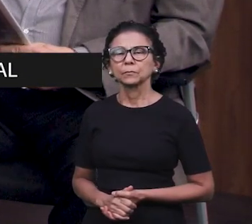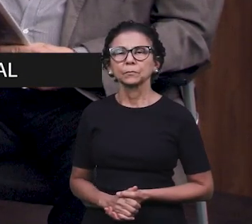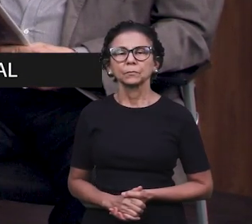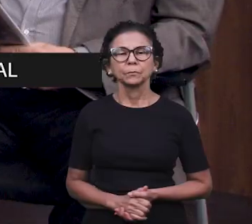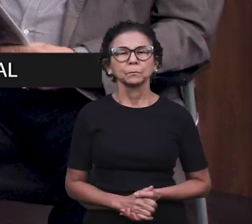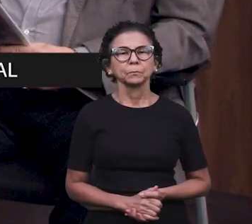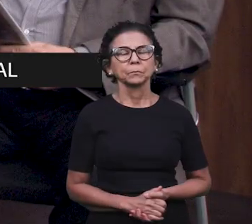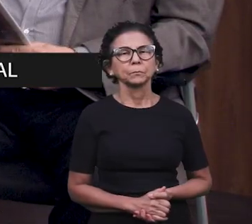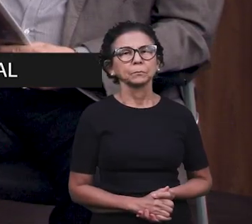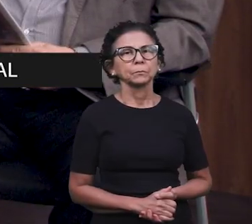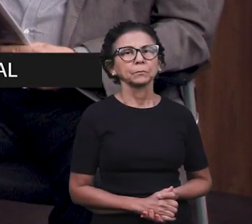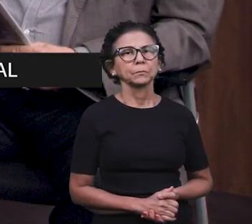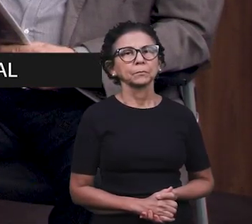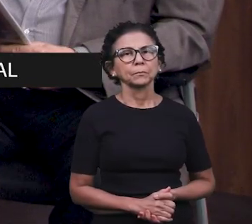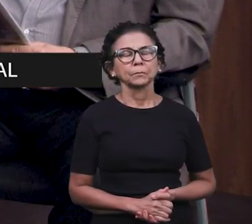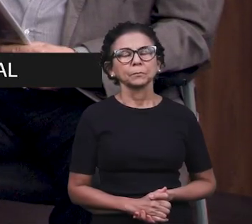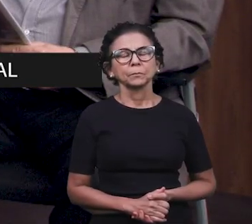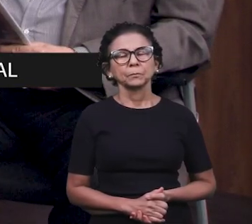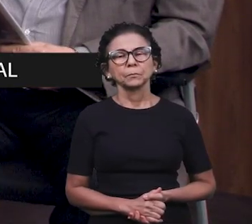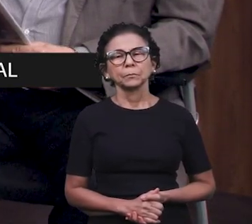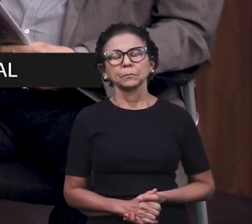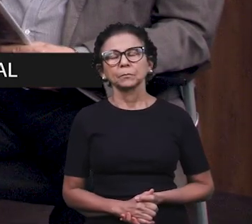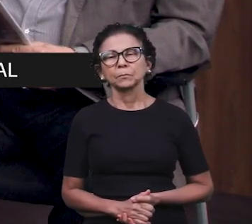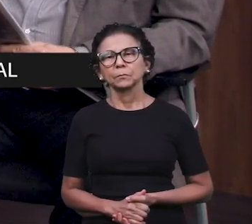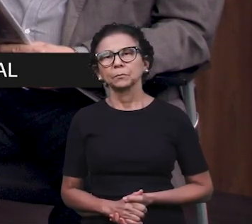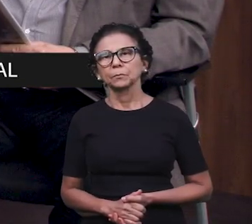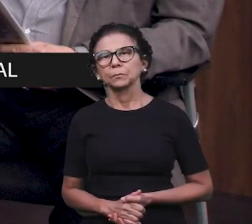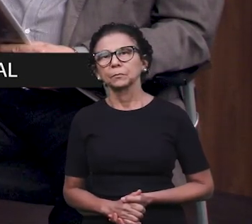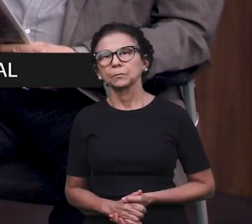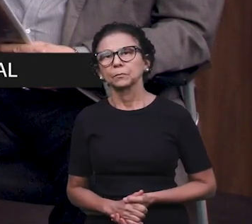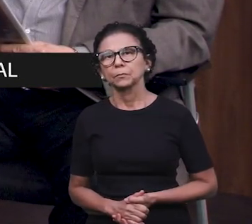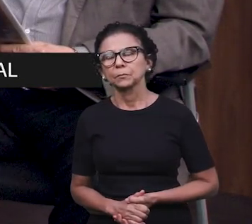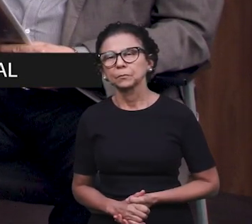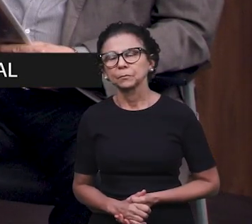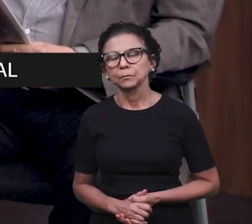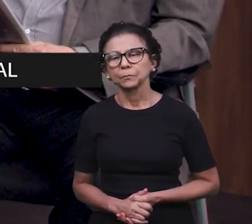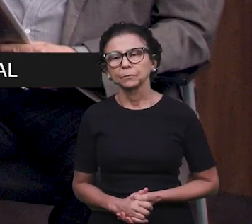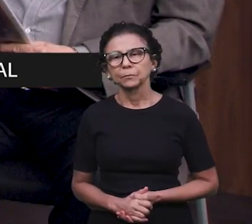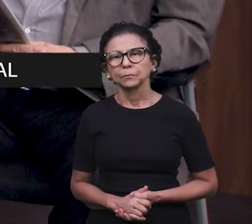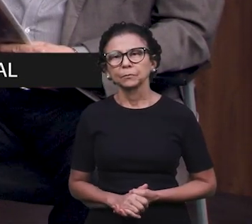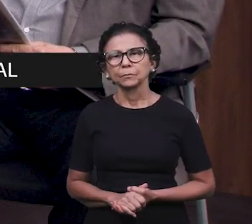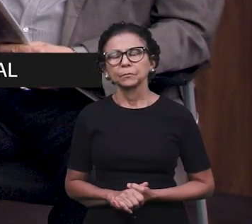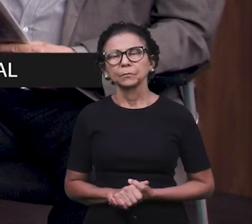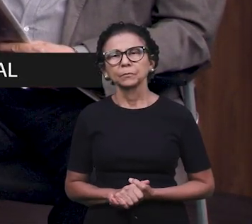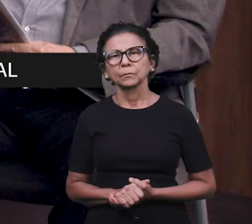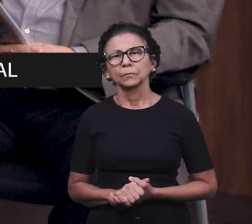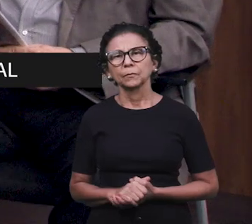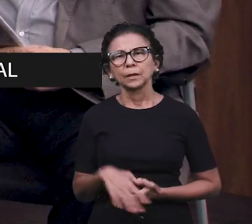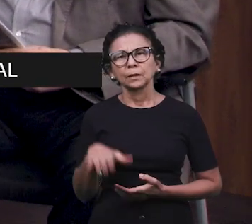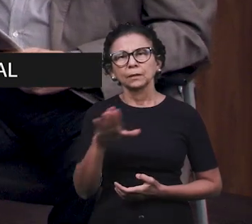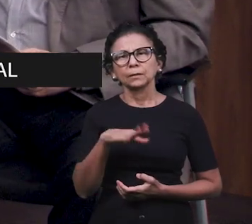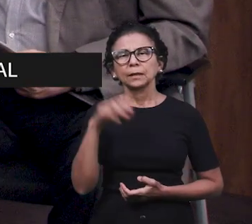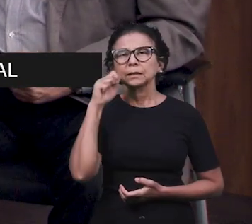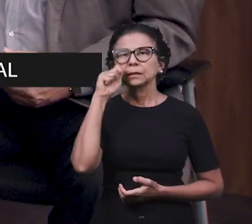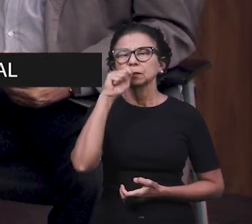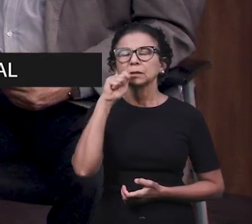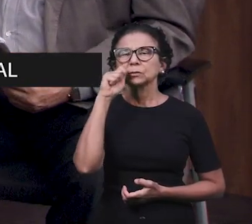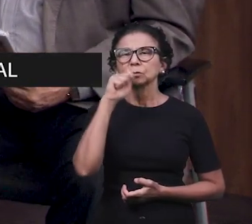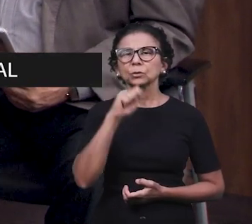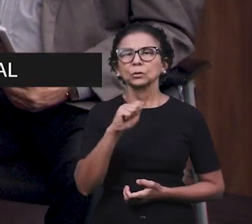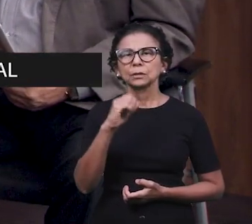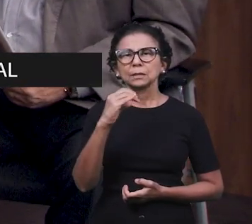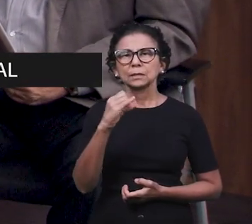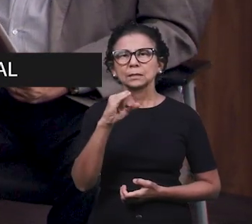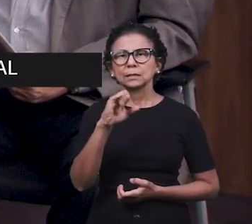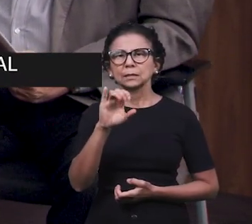a aplicação da especialidade que você está desenvolvendo, chamada odontologia simbiótica?